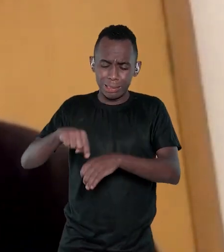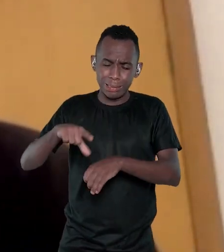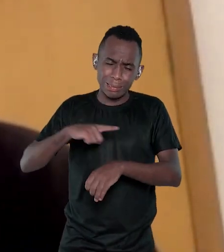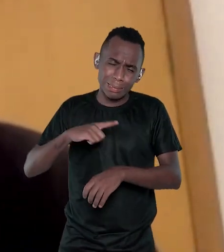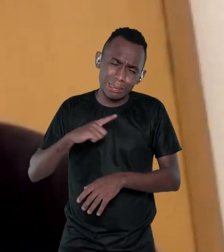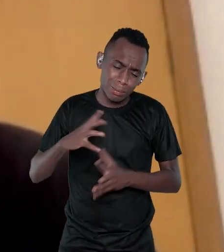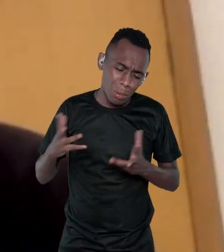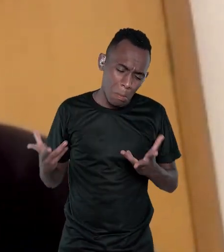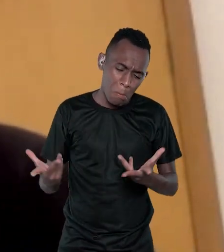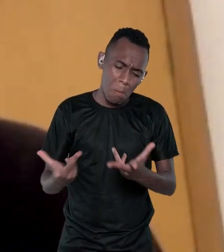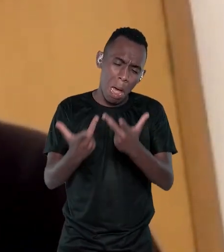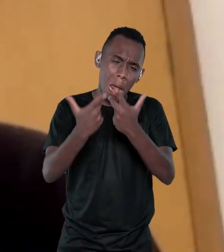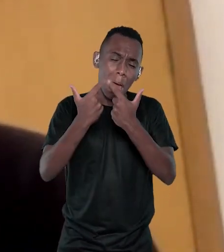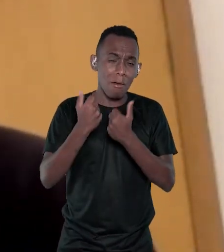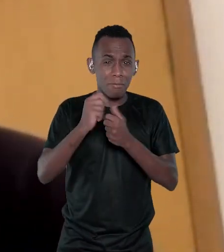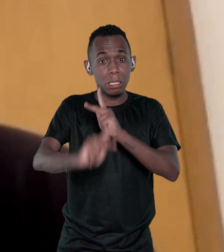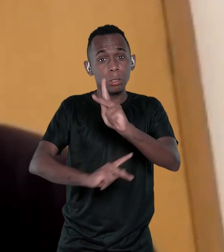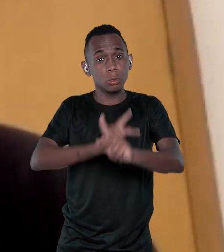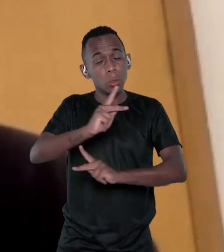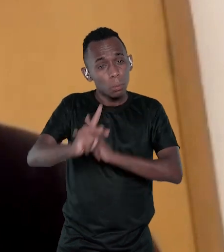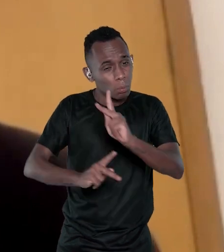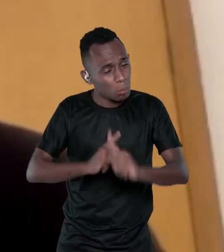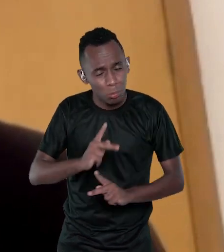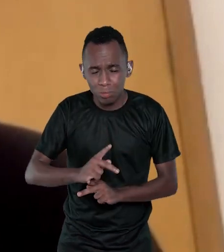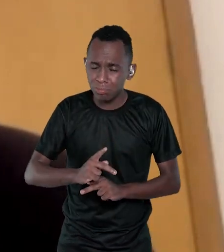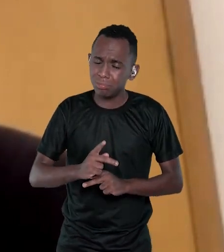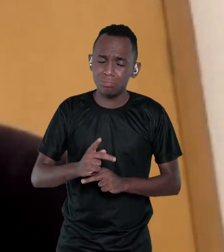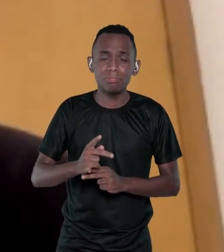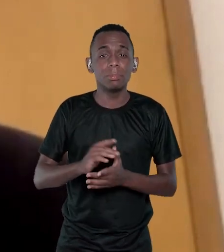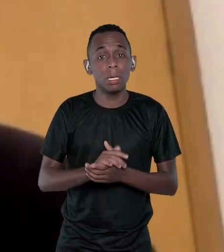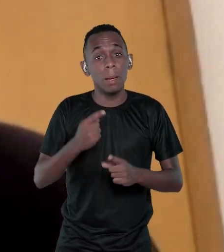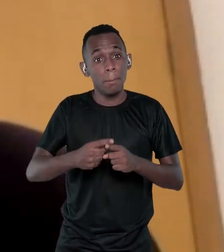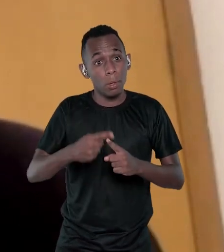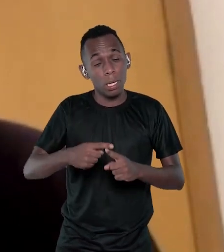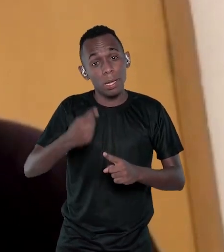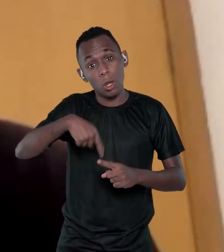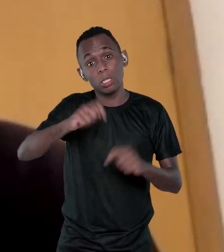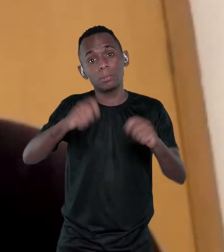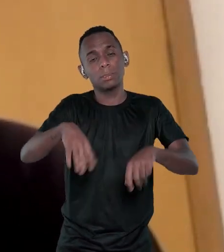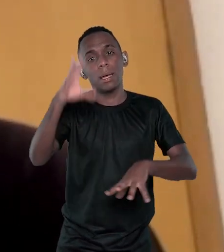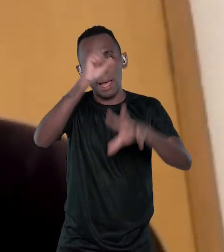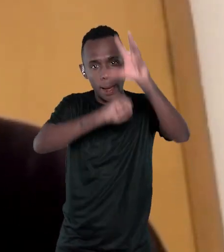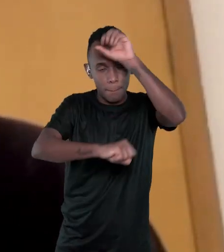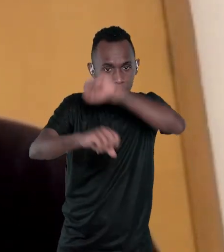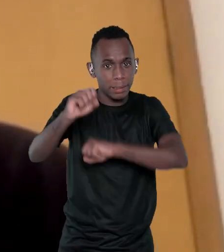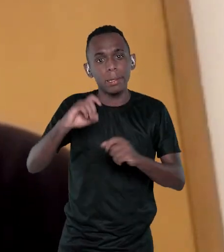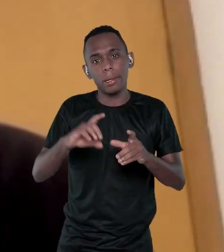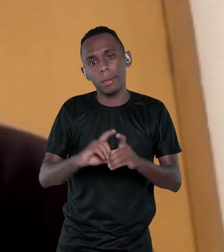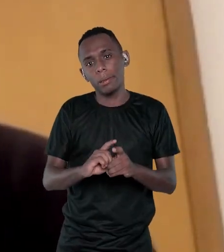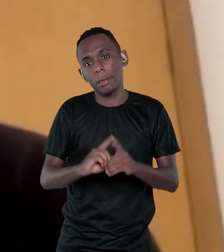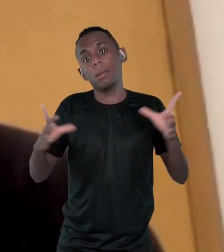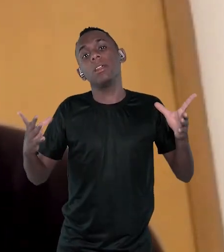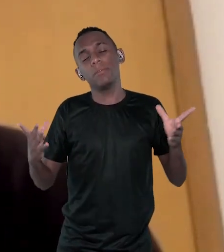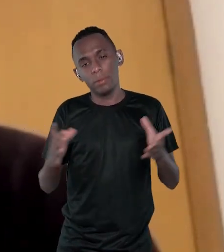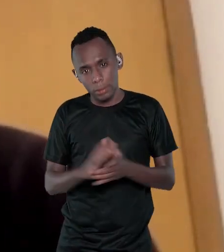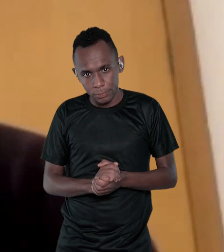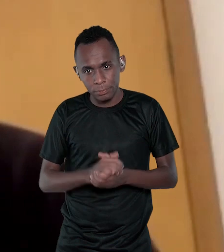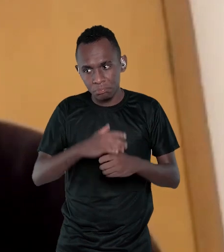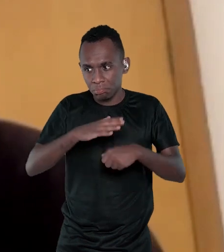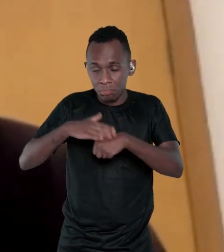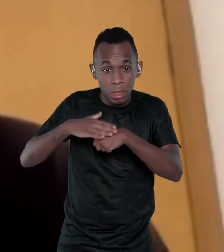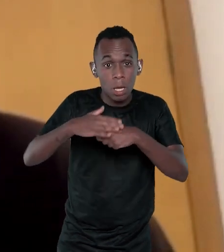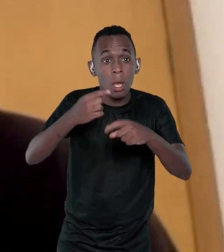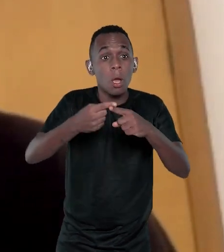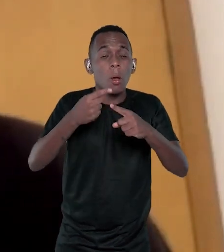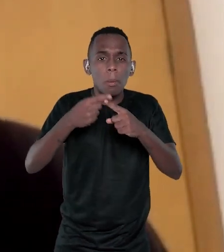riqueza popular muito grande. É onde a gente aprende democracia. Porque